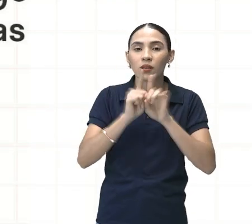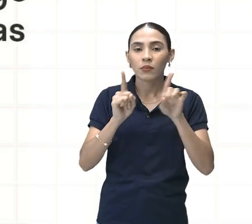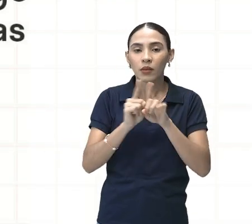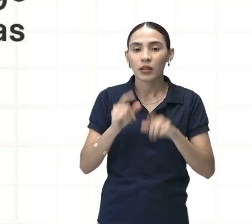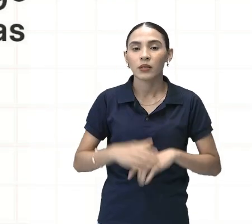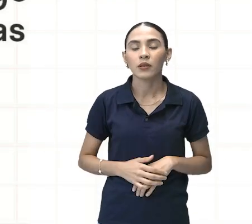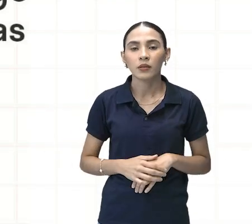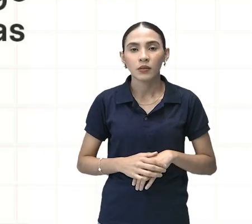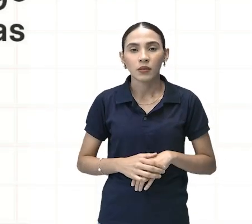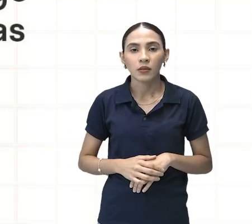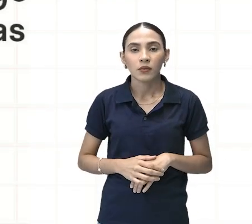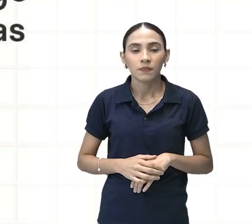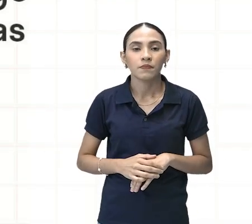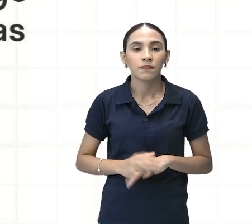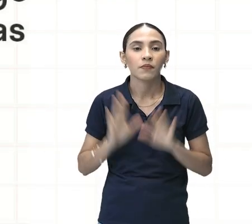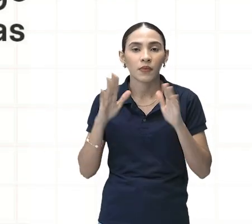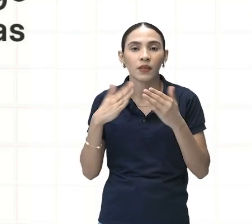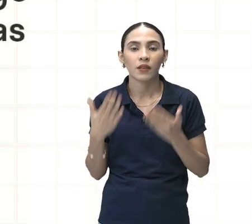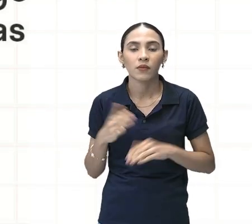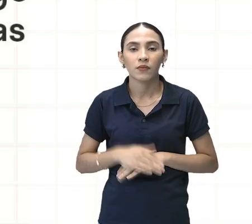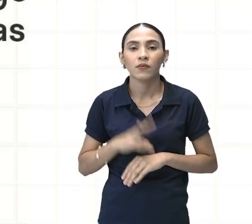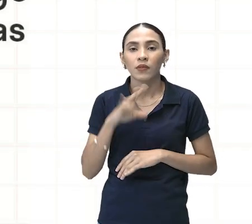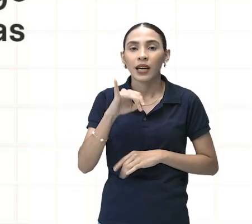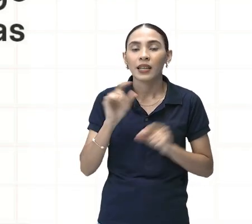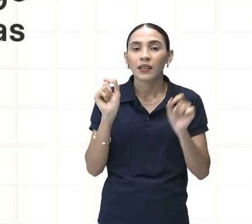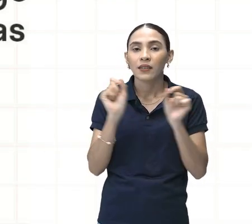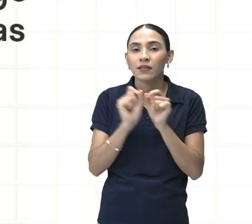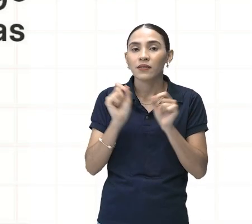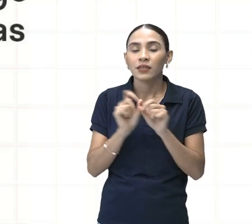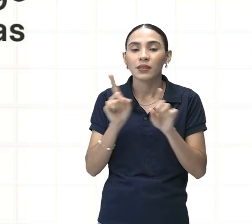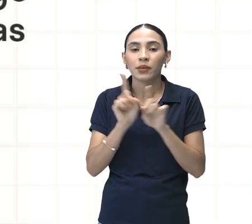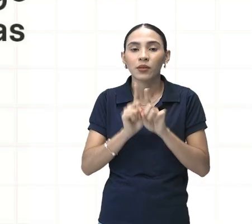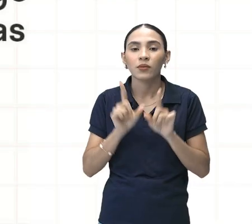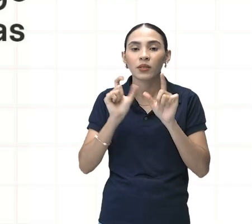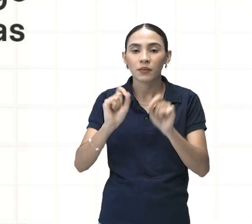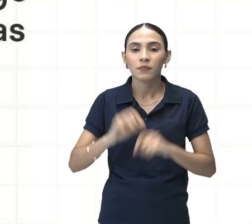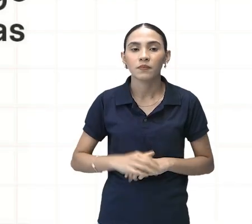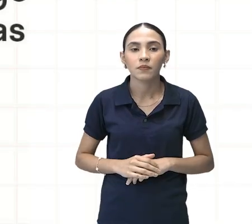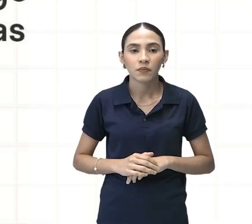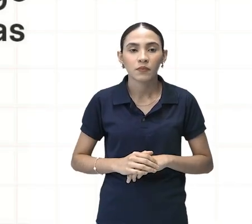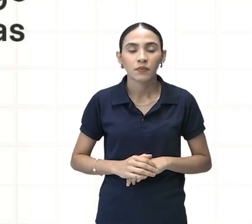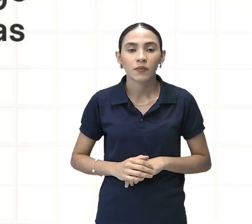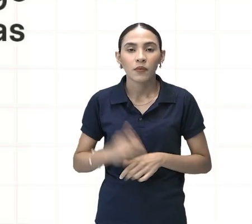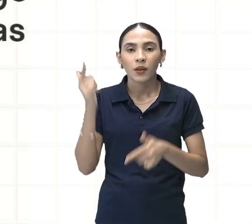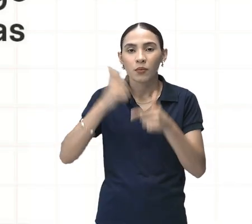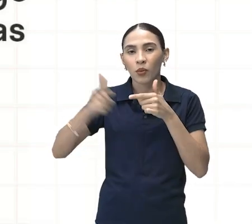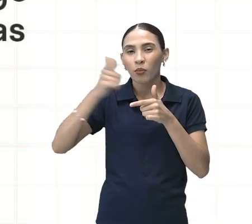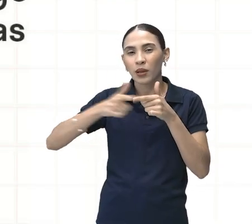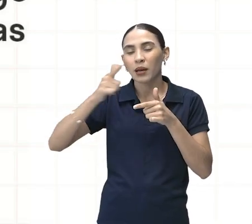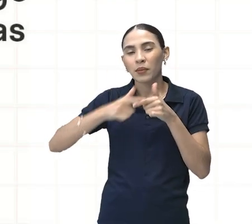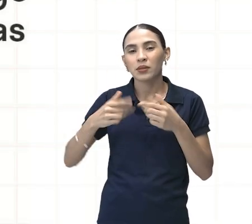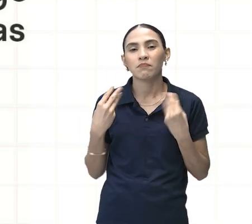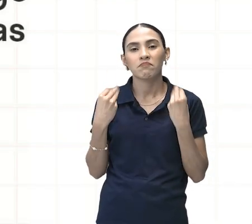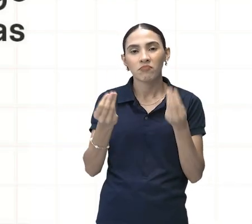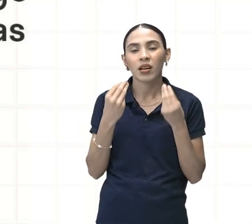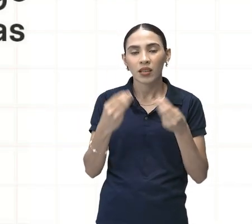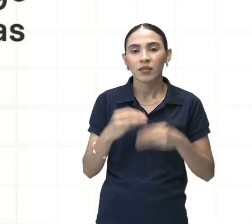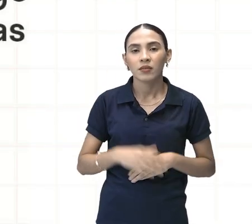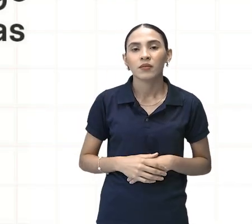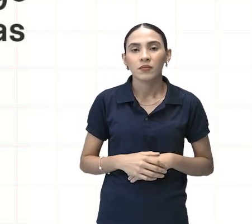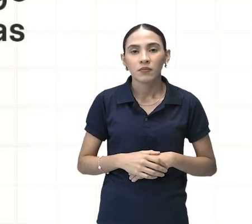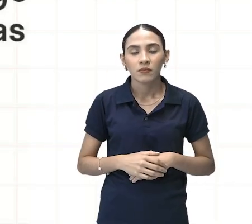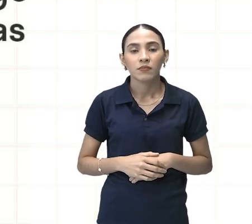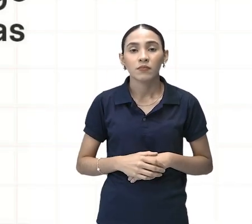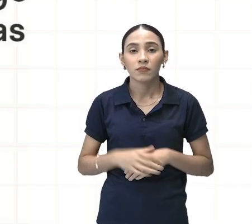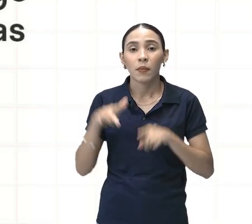muito alto, né? E isso vai ocasionar, né, problemas